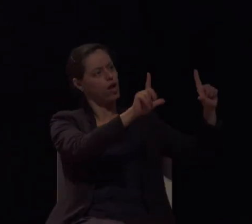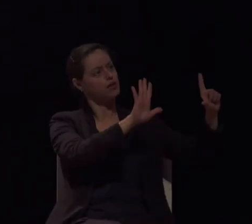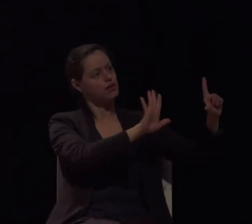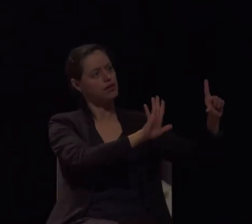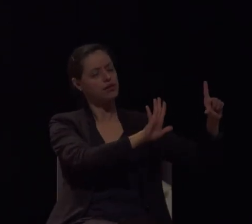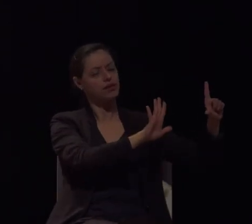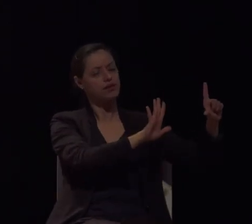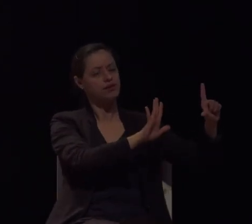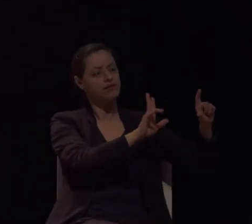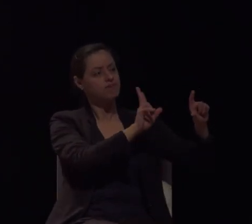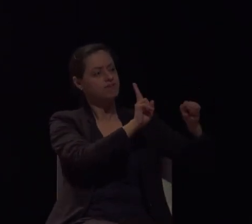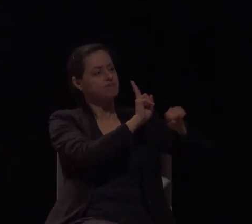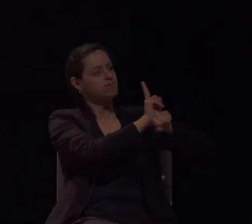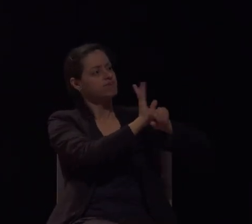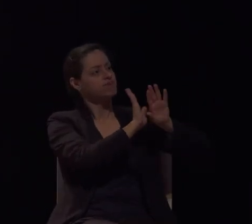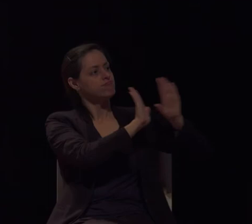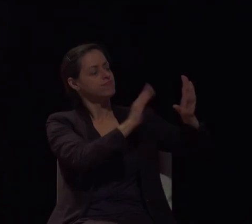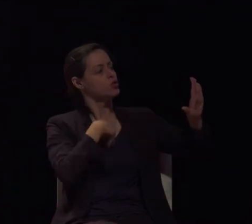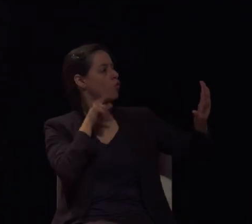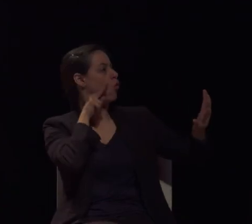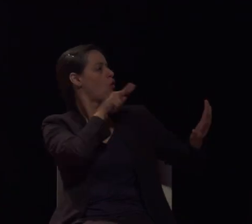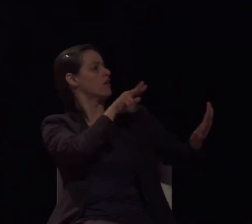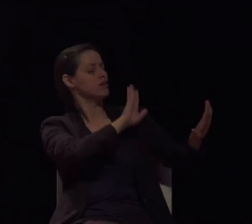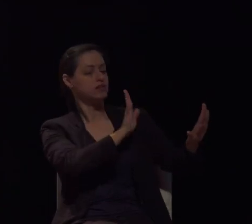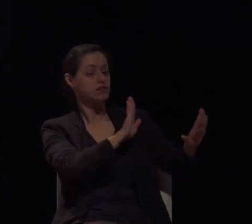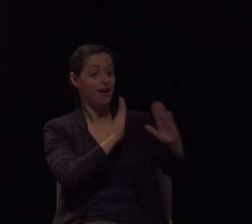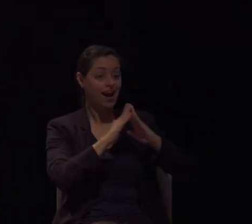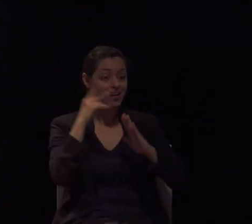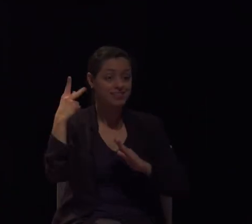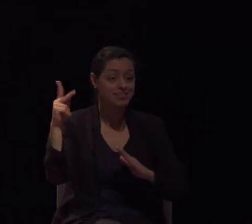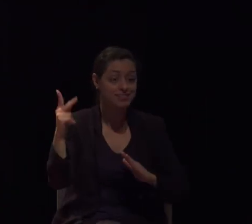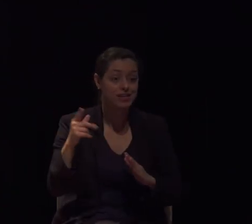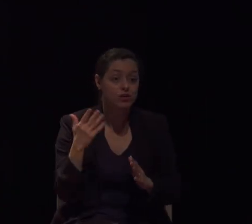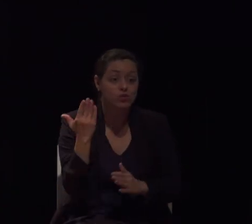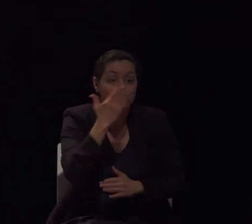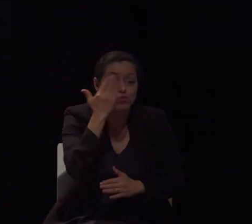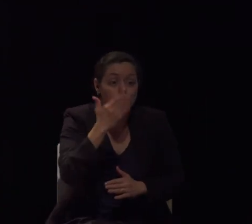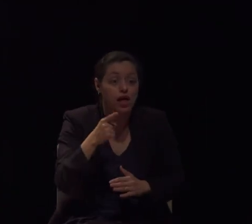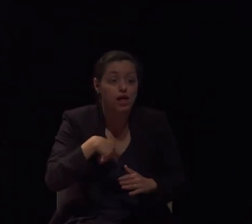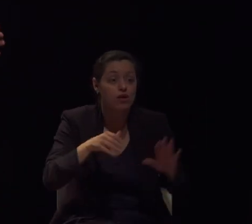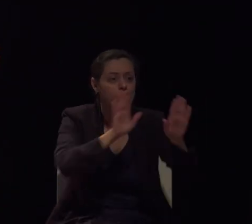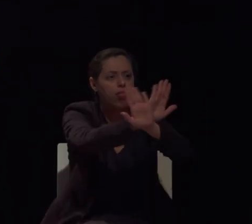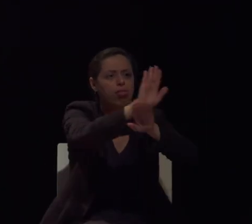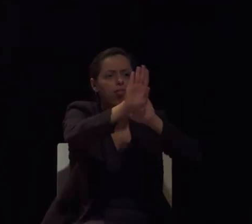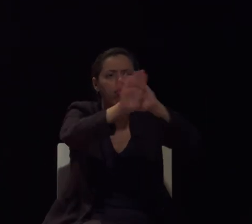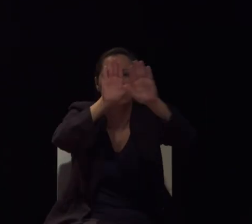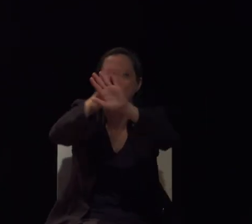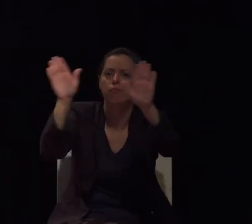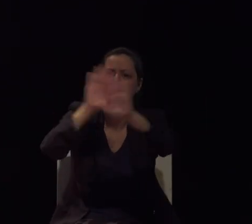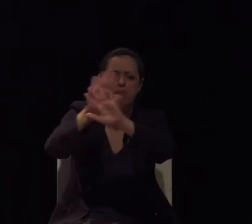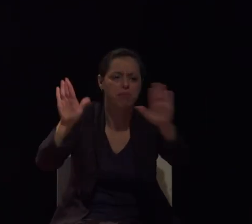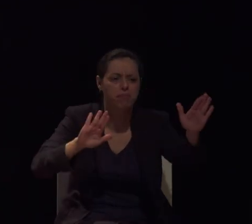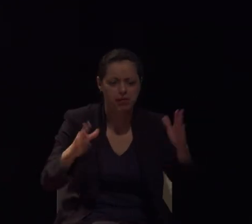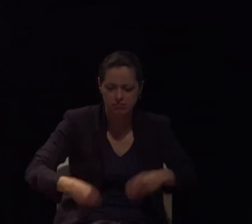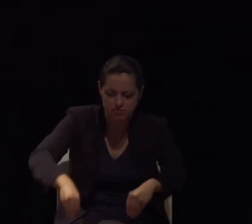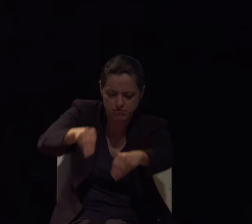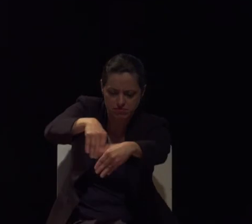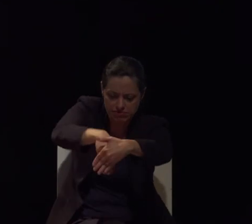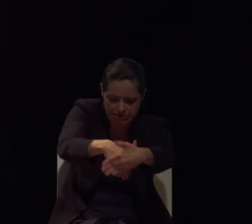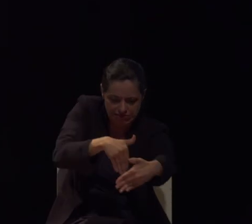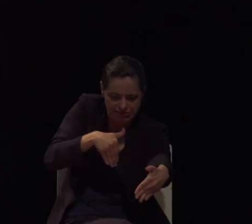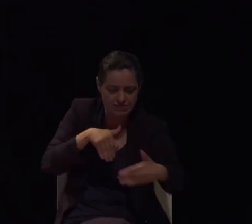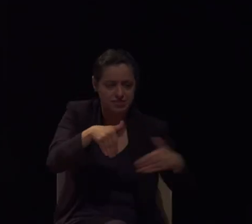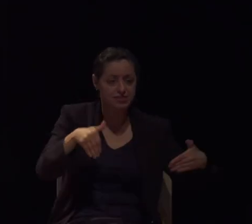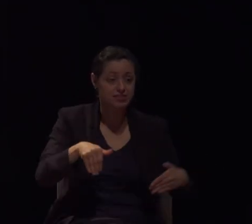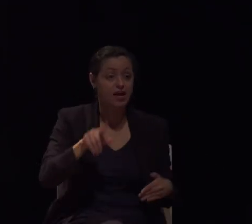alguma coisa que tem que ficar na parede pra gente olhar na casa dele nos apoiar quando nenhum era um amontoado de quadros esculturas pinturas e